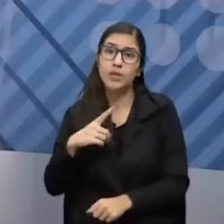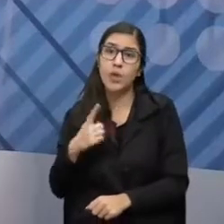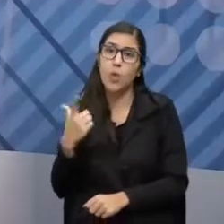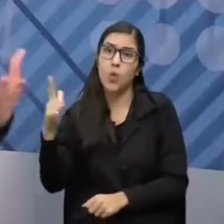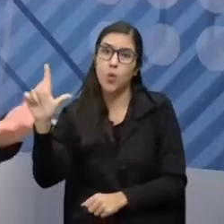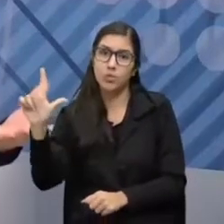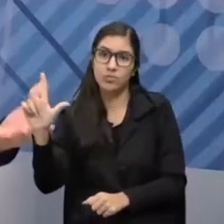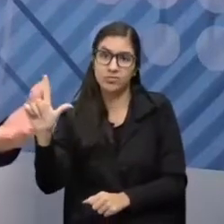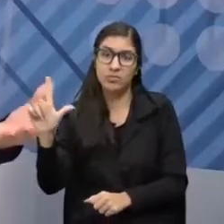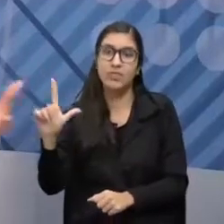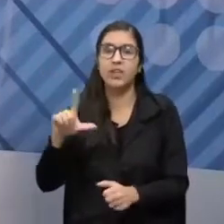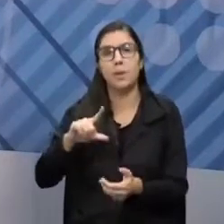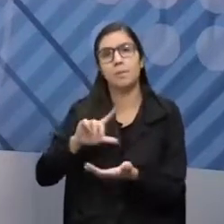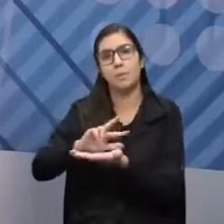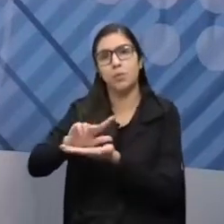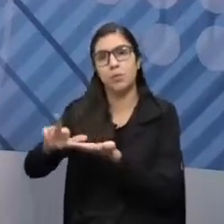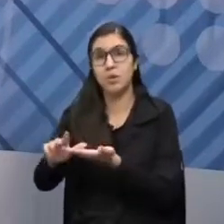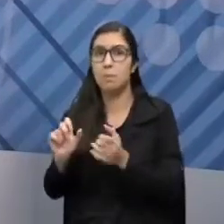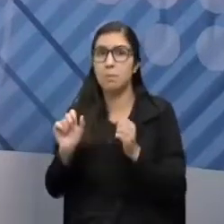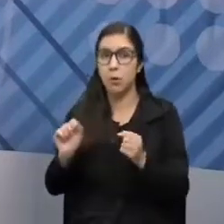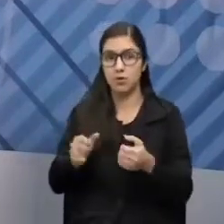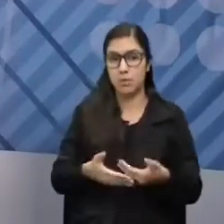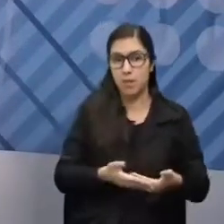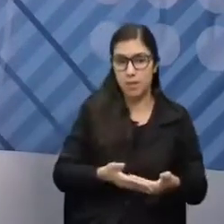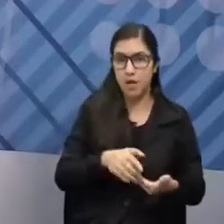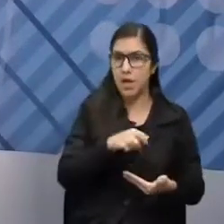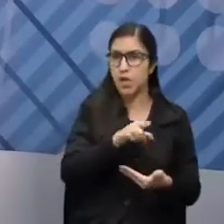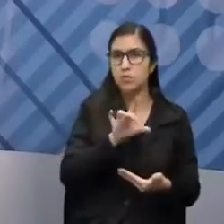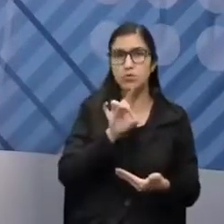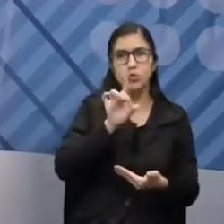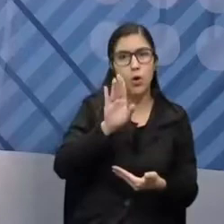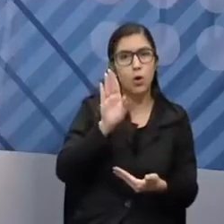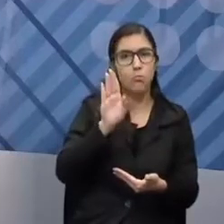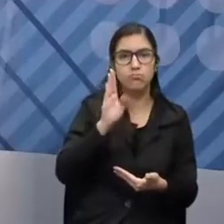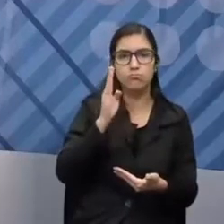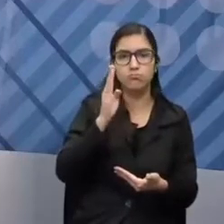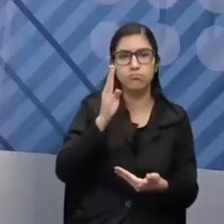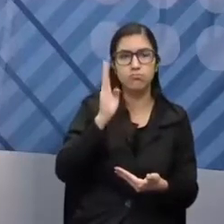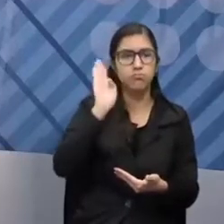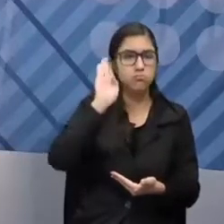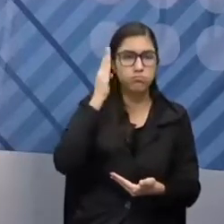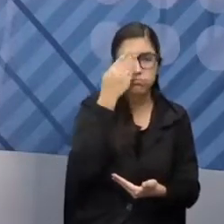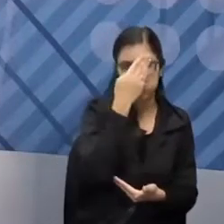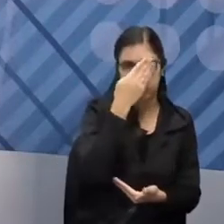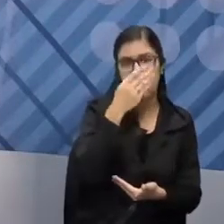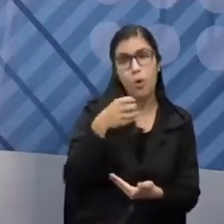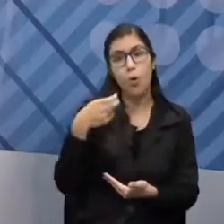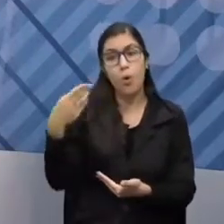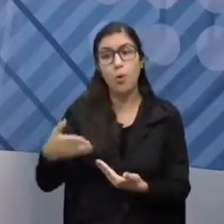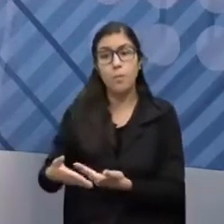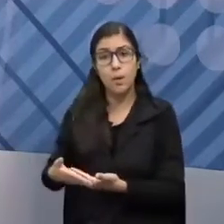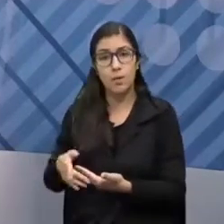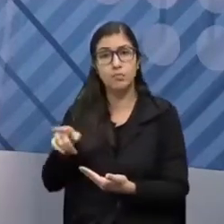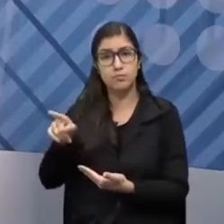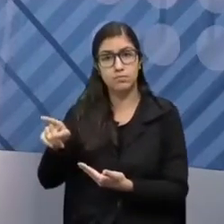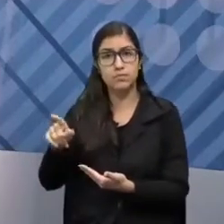que vão ser os múltiplos. Porque eu posso ter um bebê somente com comprometimento visual e auditivo e eu posso ter um bebê